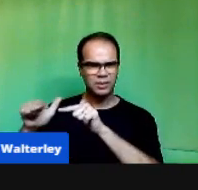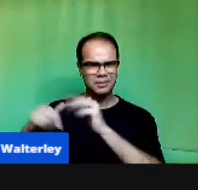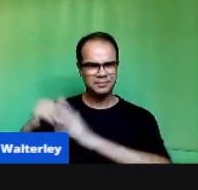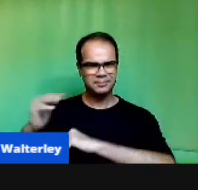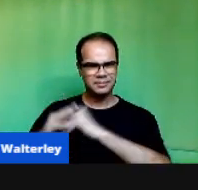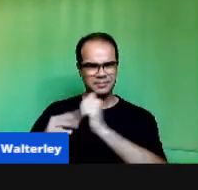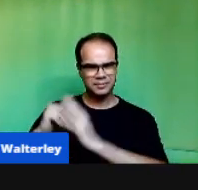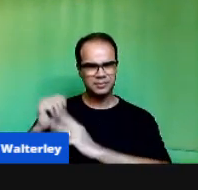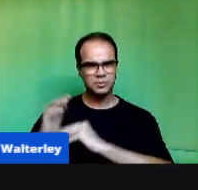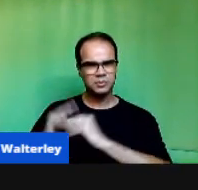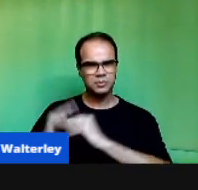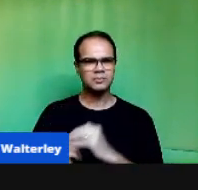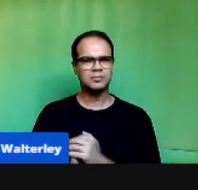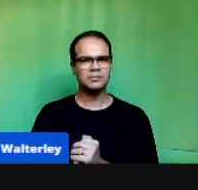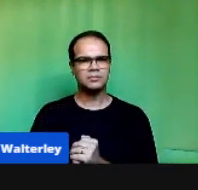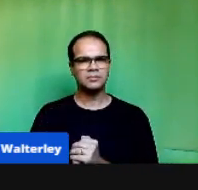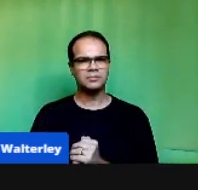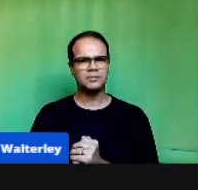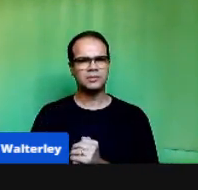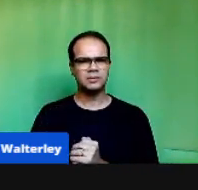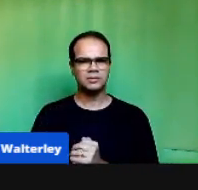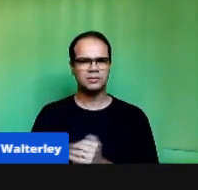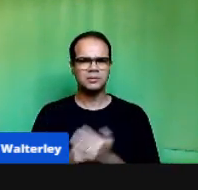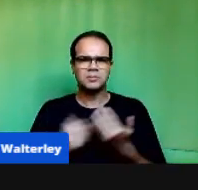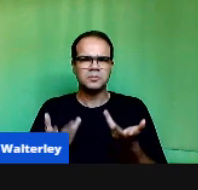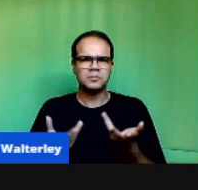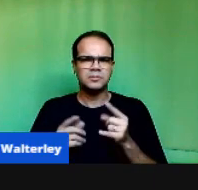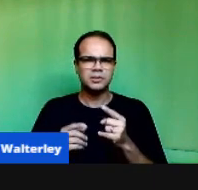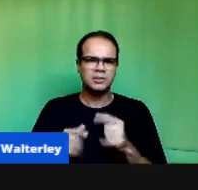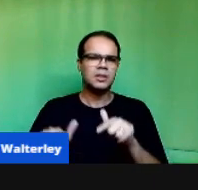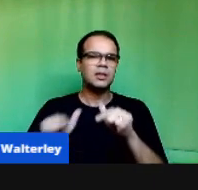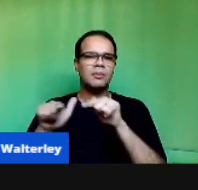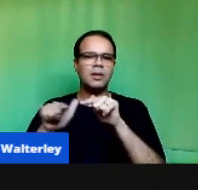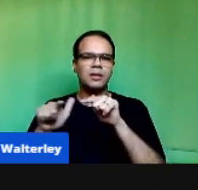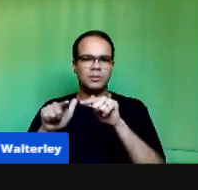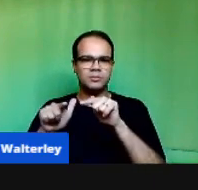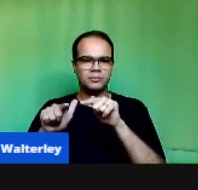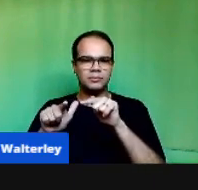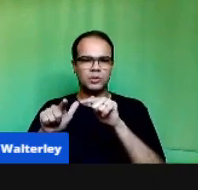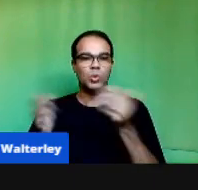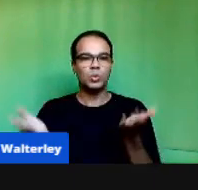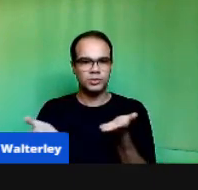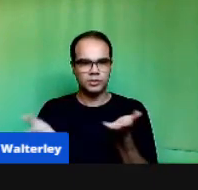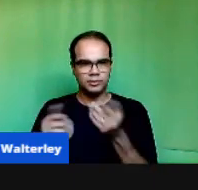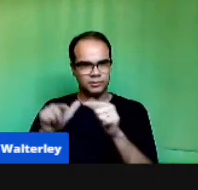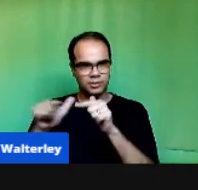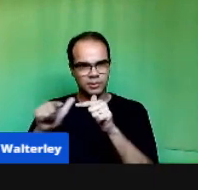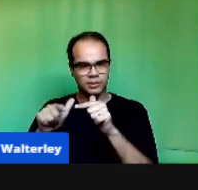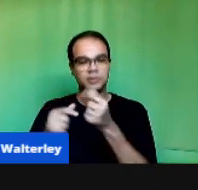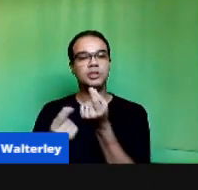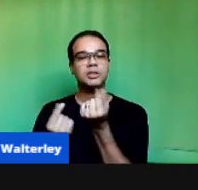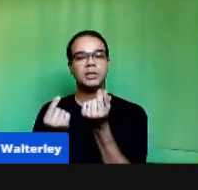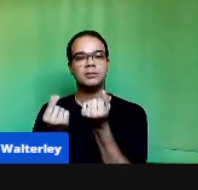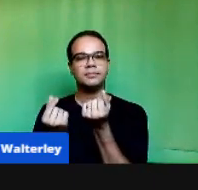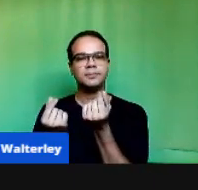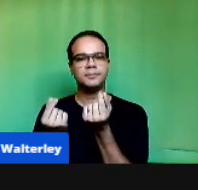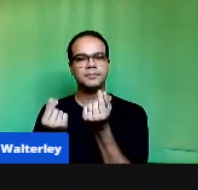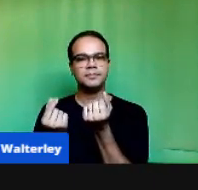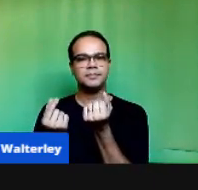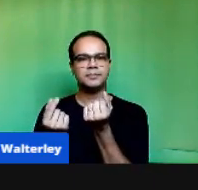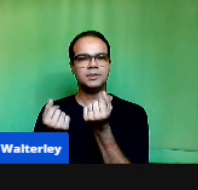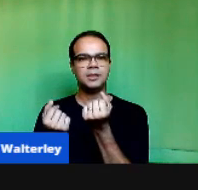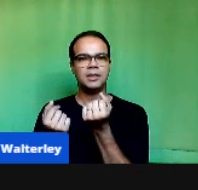Então, nessa parte do quadrante, eu tenho ali o meu trabalho atual, recursos financeiros e a